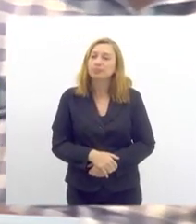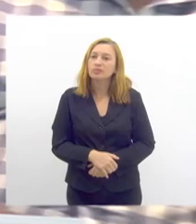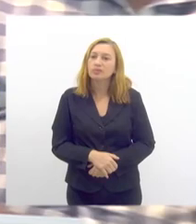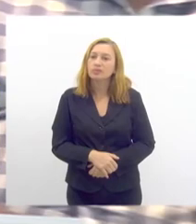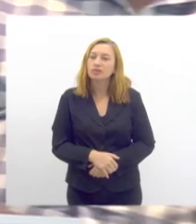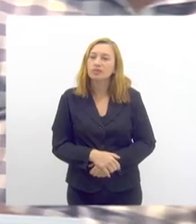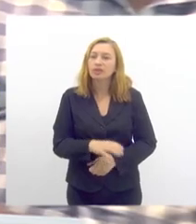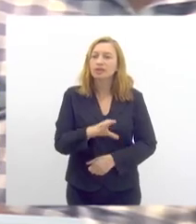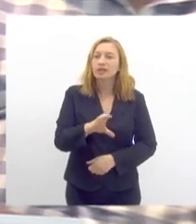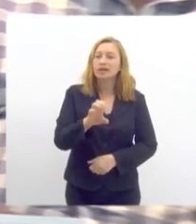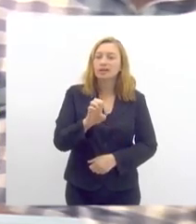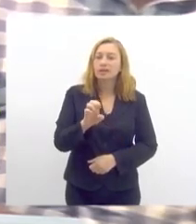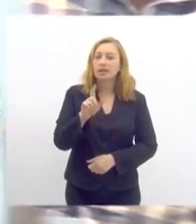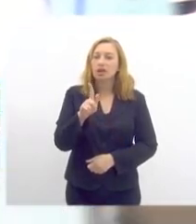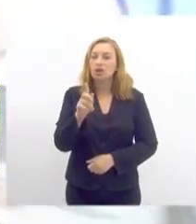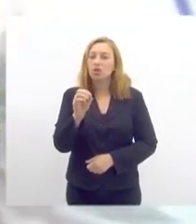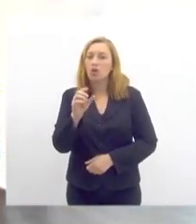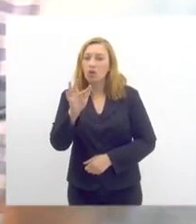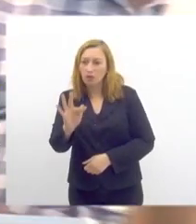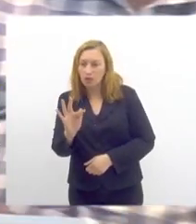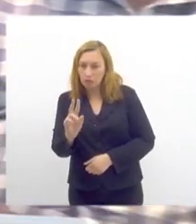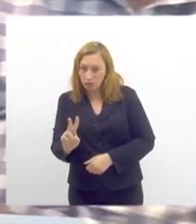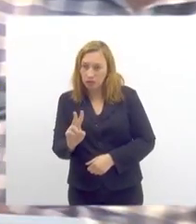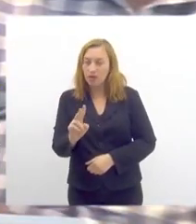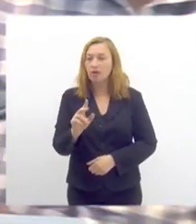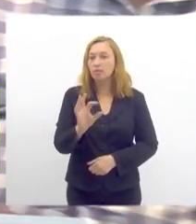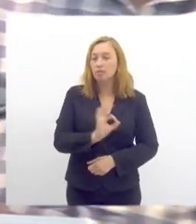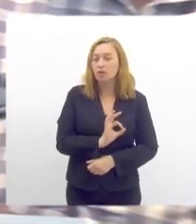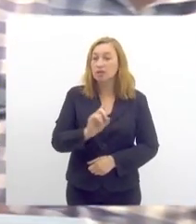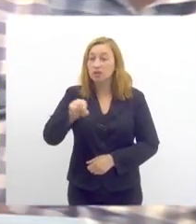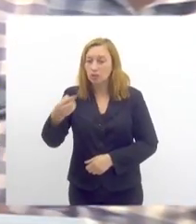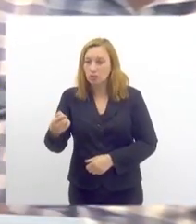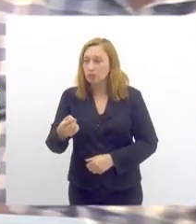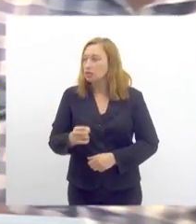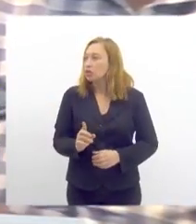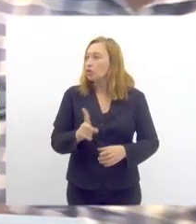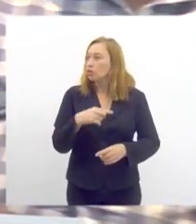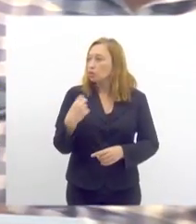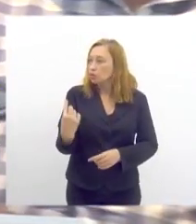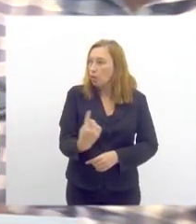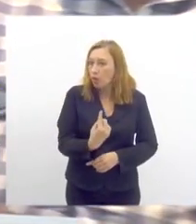como SEGOV, como polícia, etc. E tal.